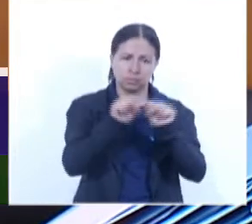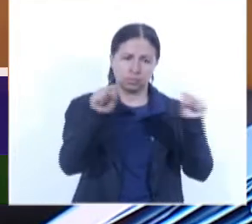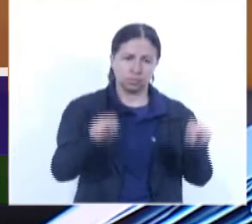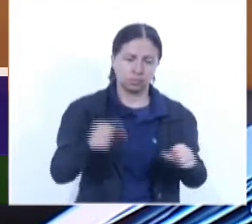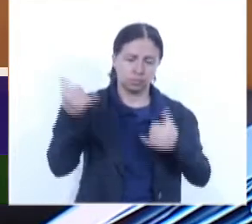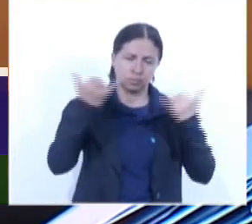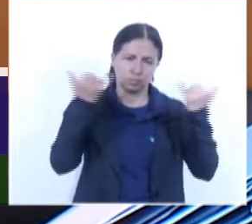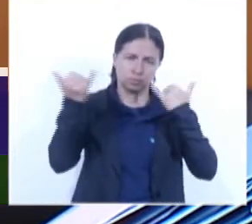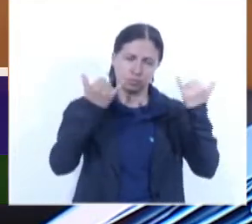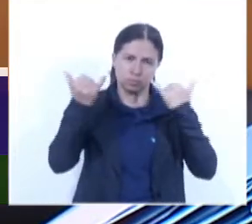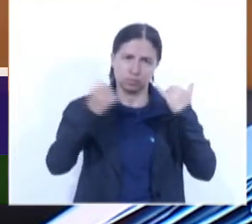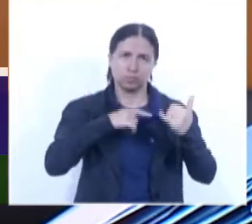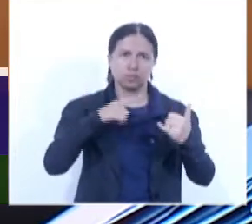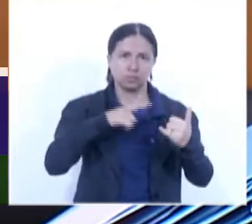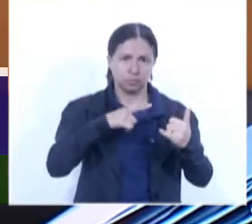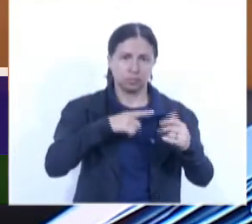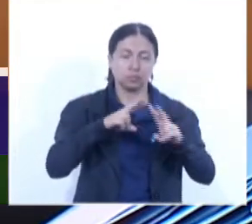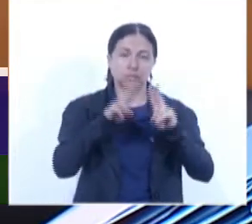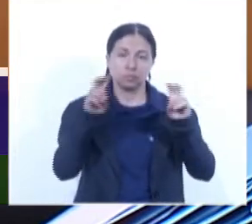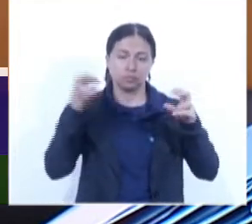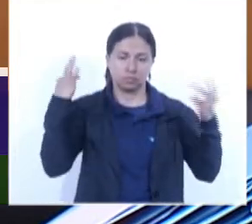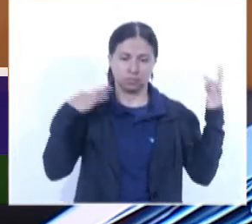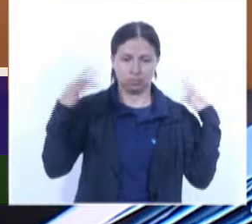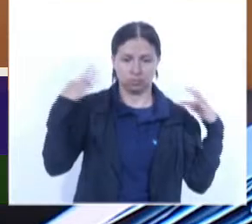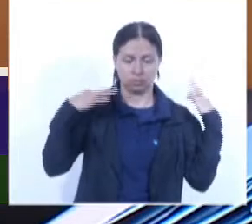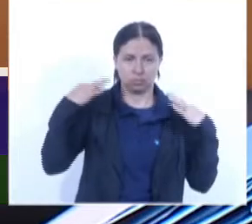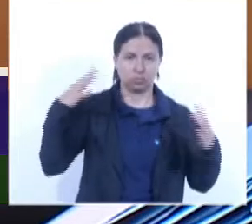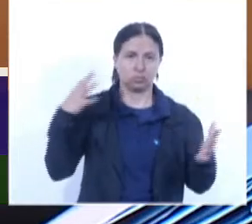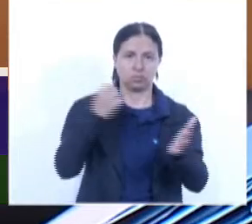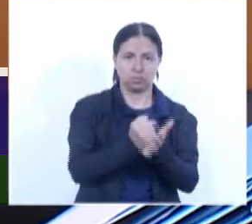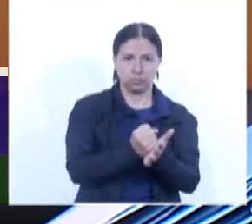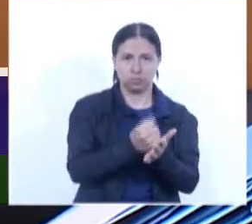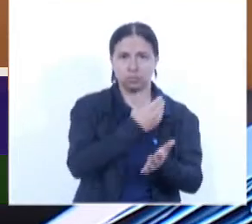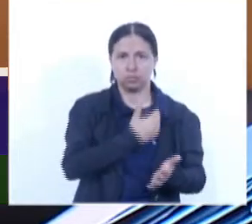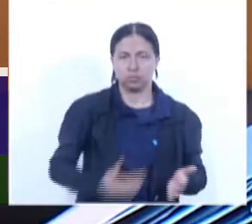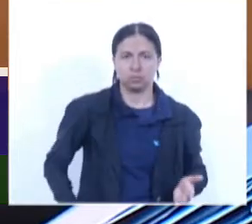de pontos turísticos e patrimônios públicos